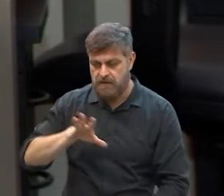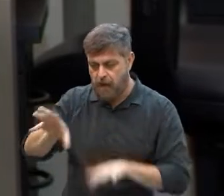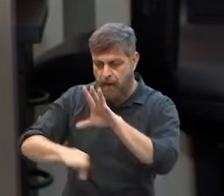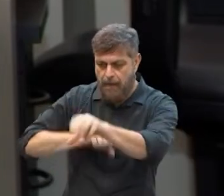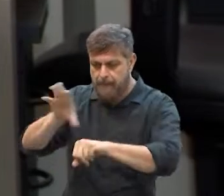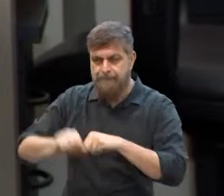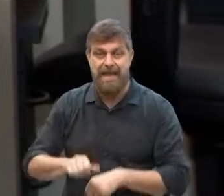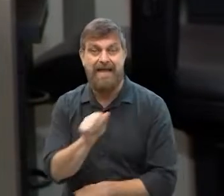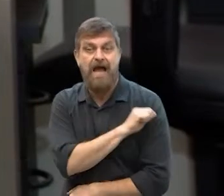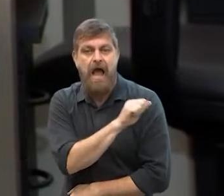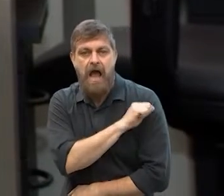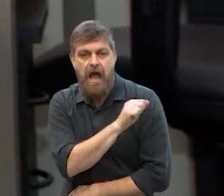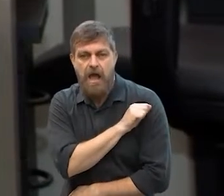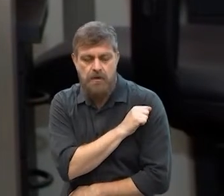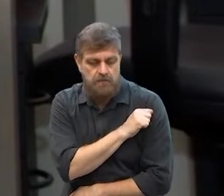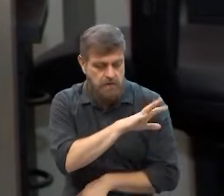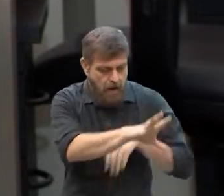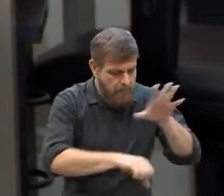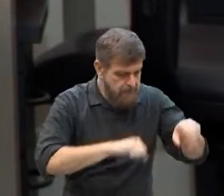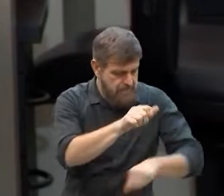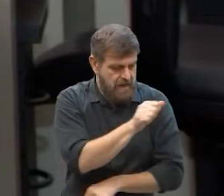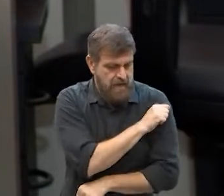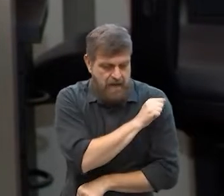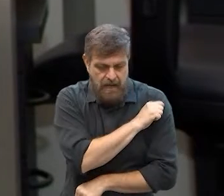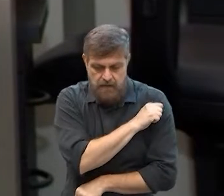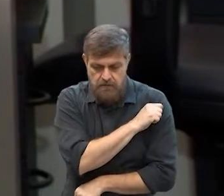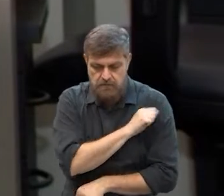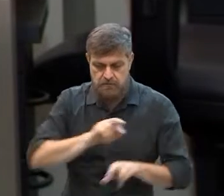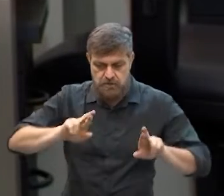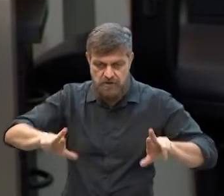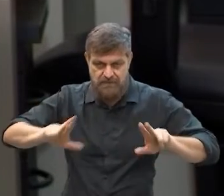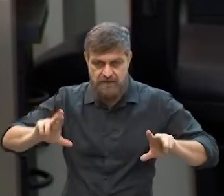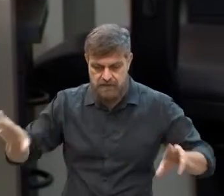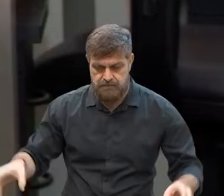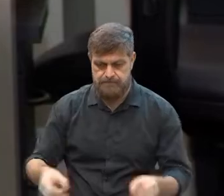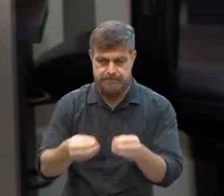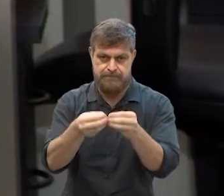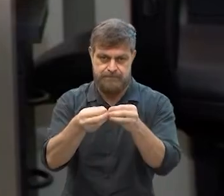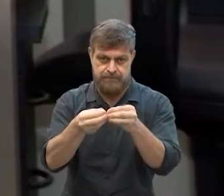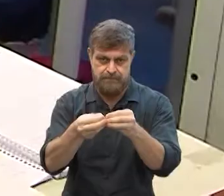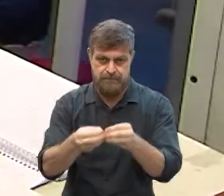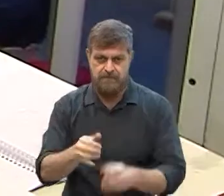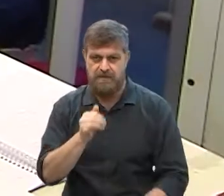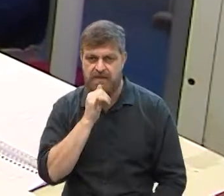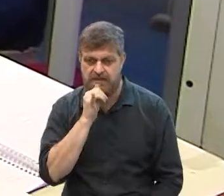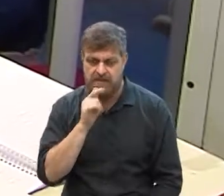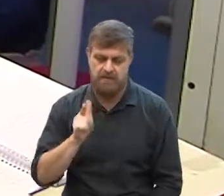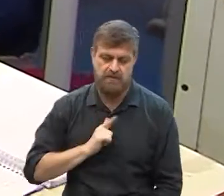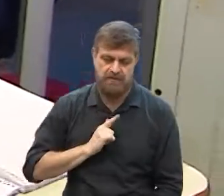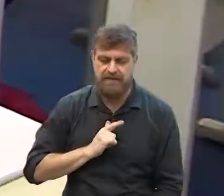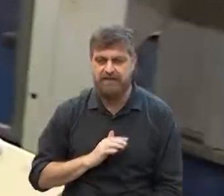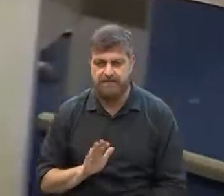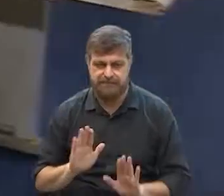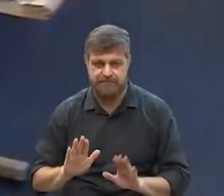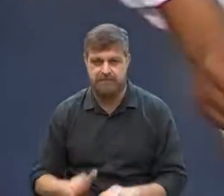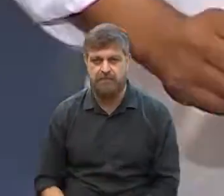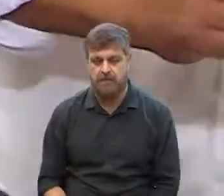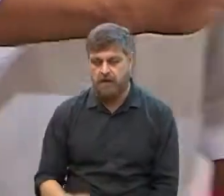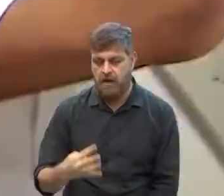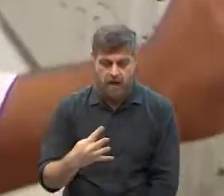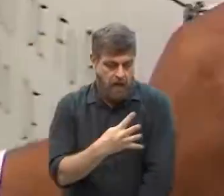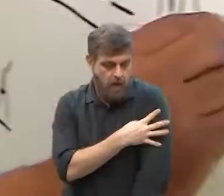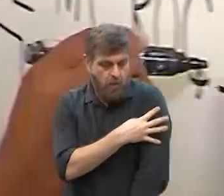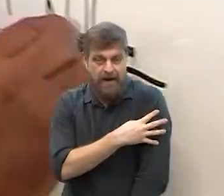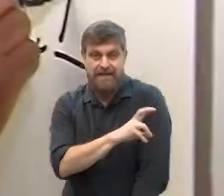pegar ciclos de aprendizado diferentes, é como se a gente juntasse, vamos dizer assim, a quarta série e a